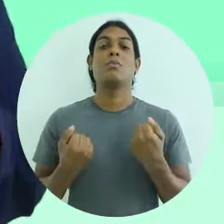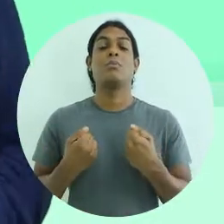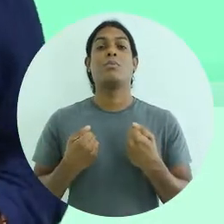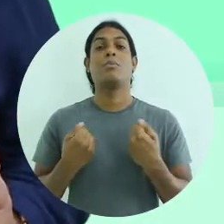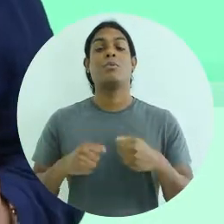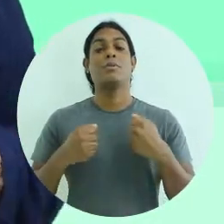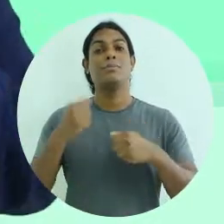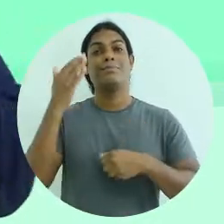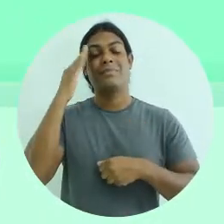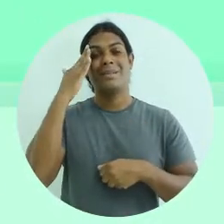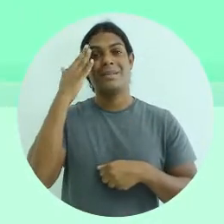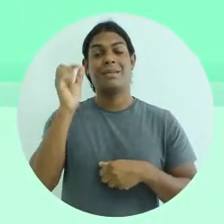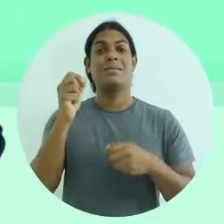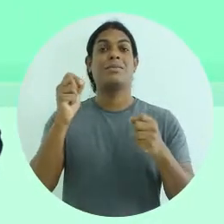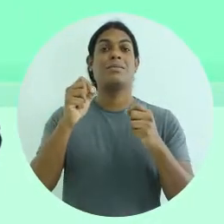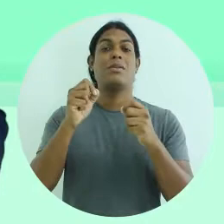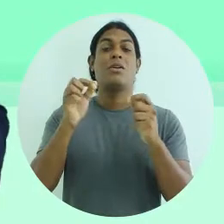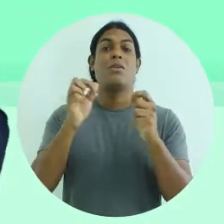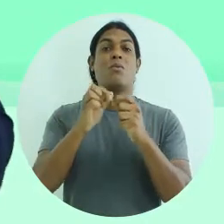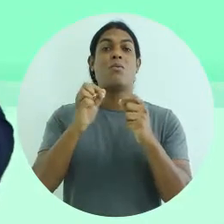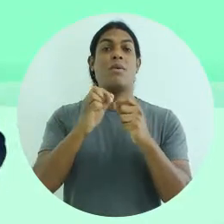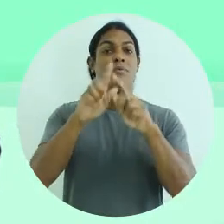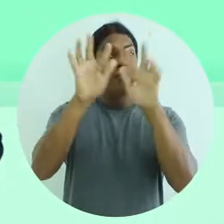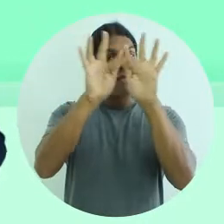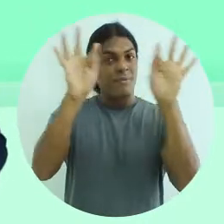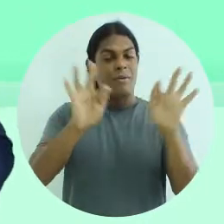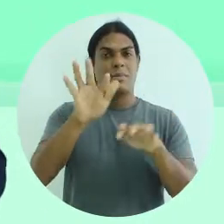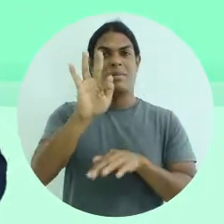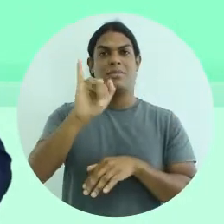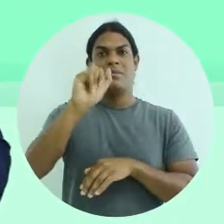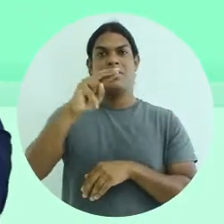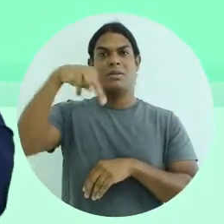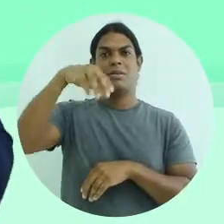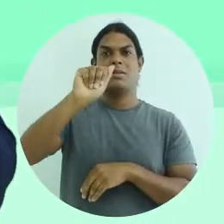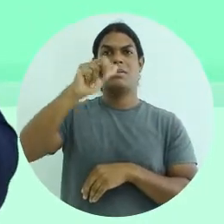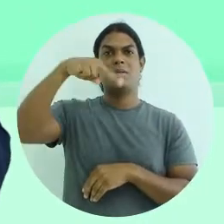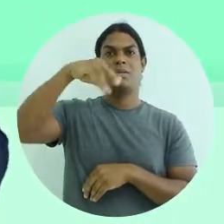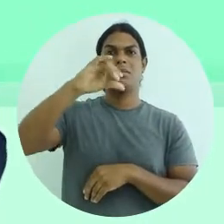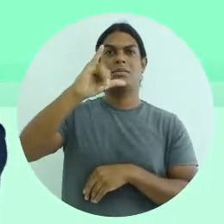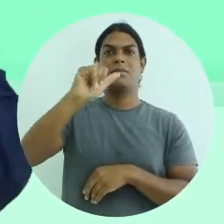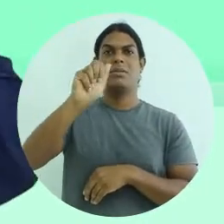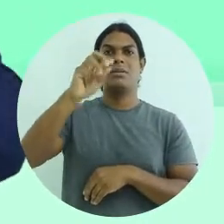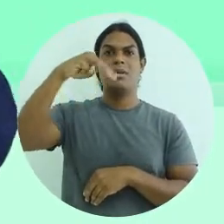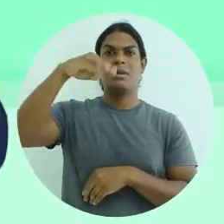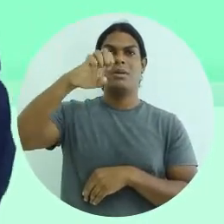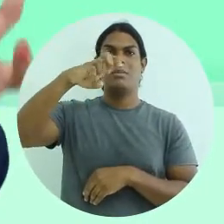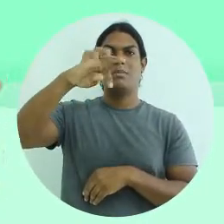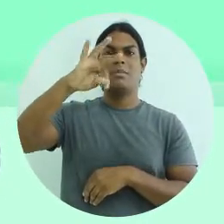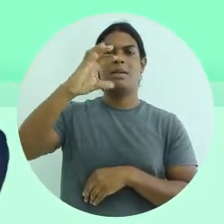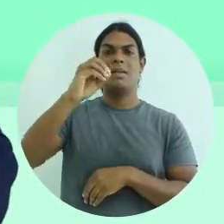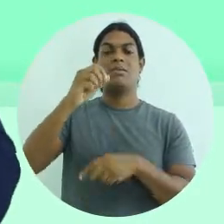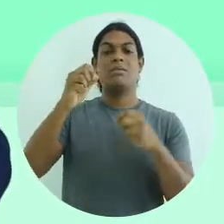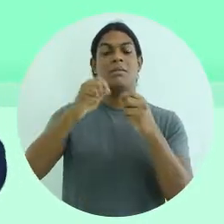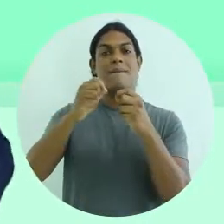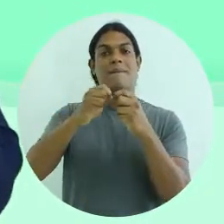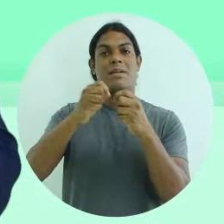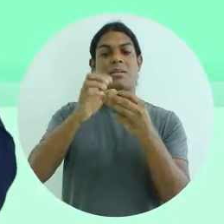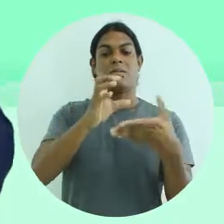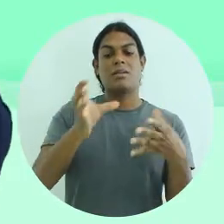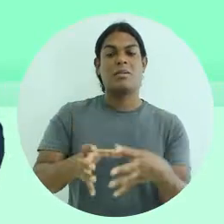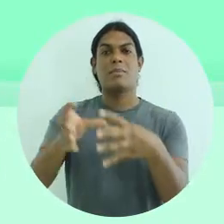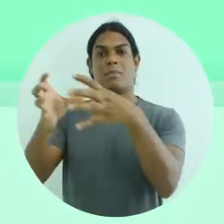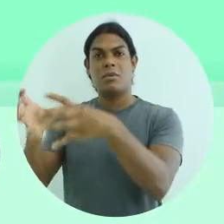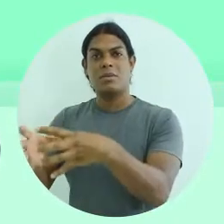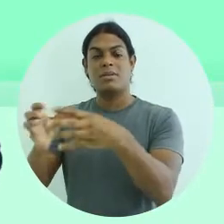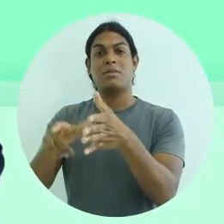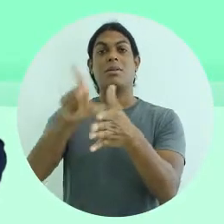né, esse é um financiamento em que o exportador faz essa solicitação antes do embarque para produzir e fazer